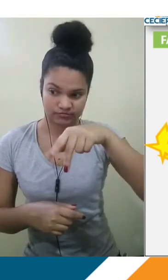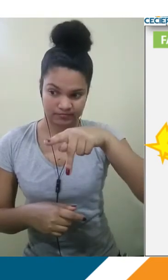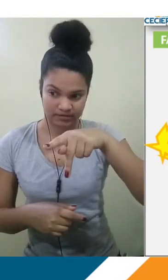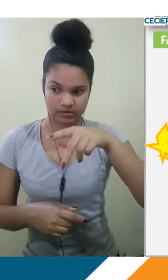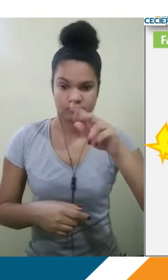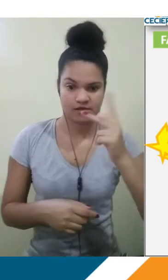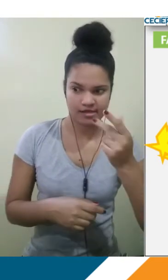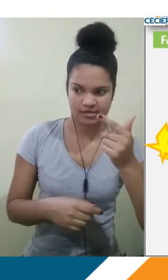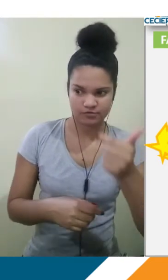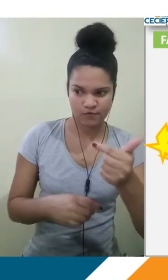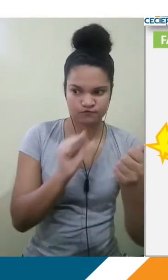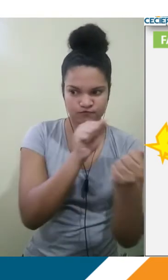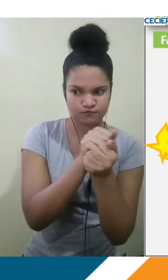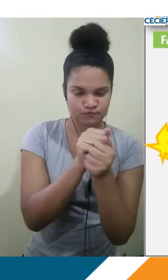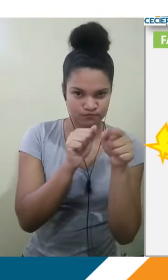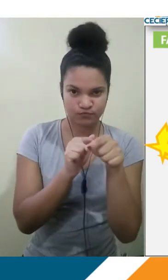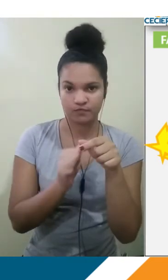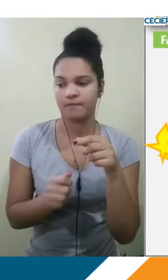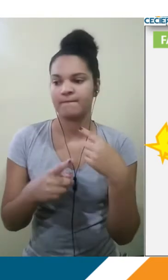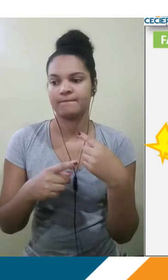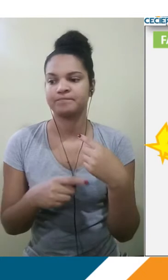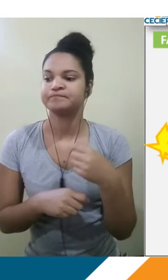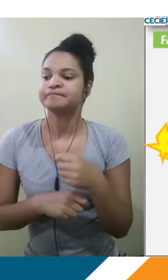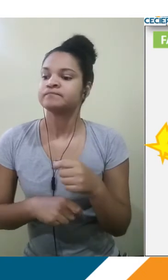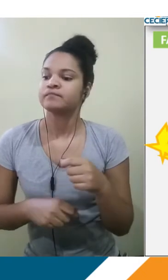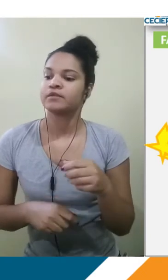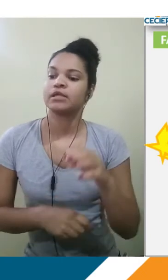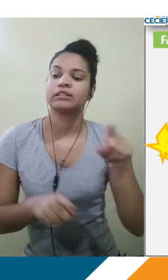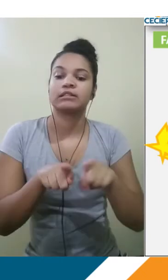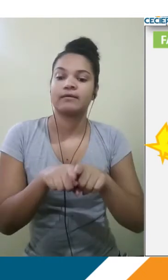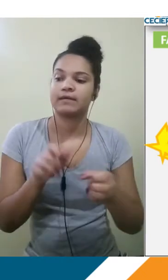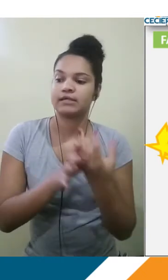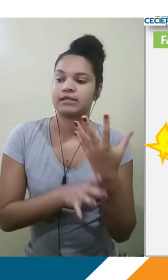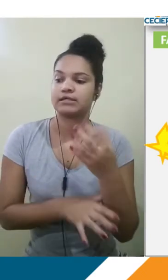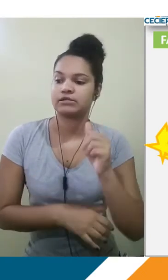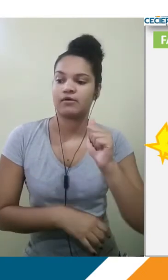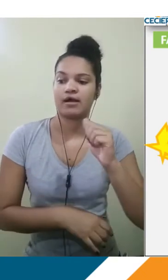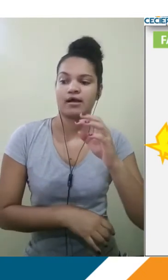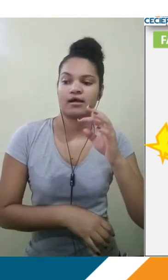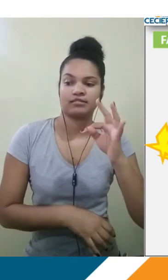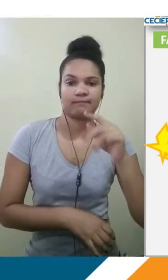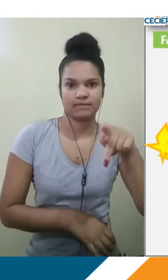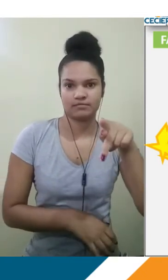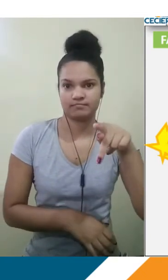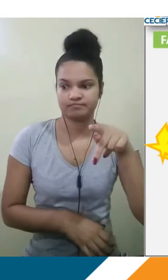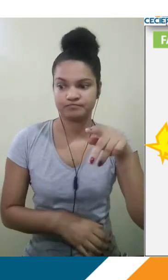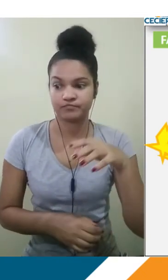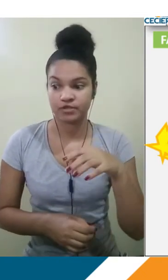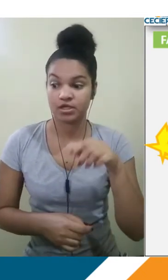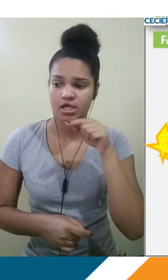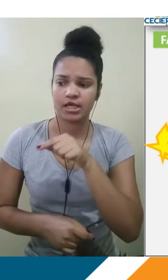carreados pelos NADP, pelos transportadores, e temos também a formação de ATP. Os hidrogênios vão servir